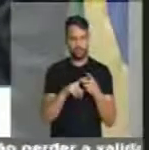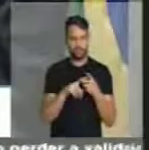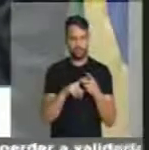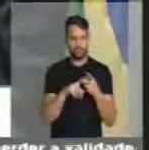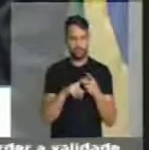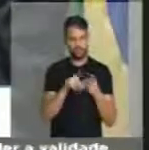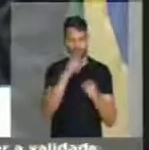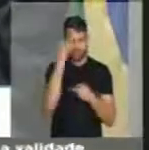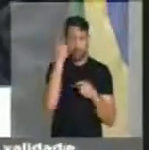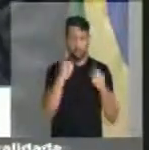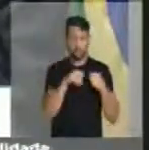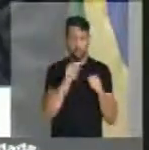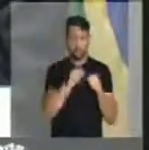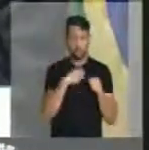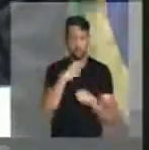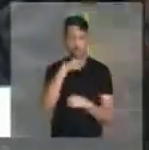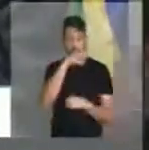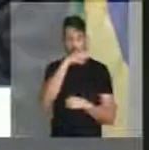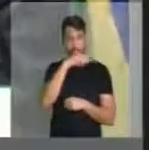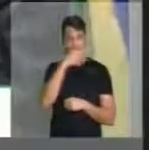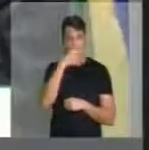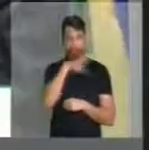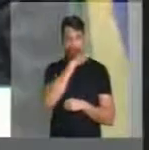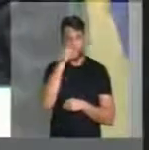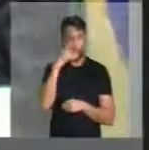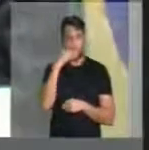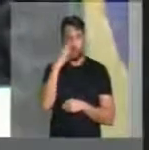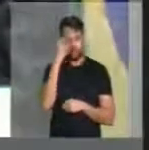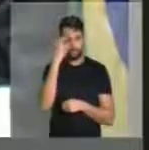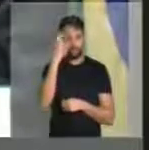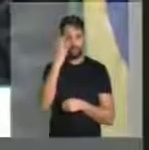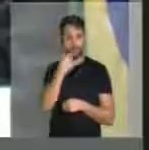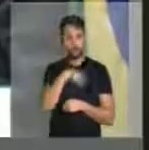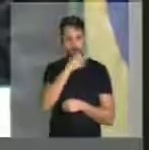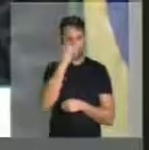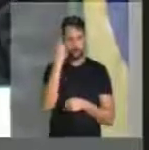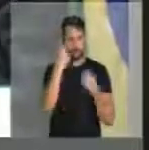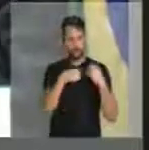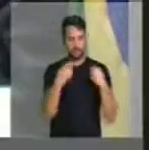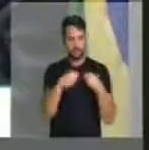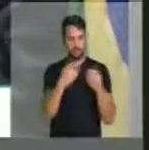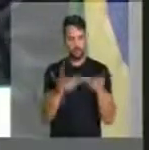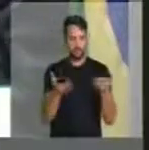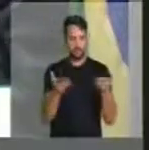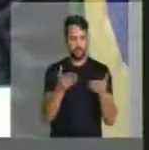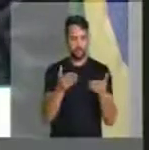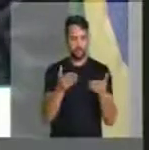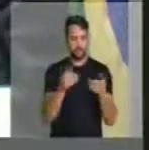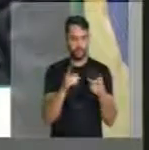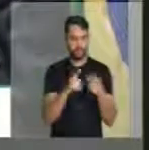Esse pessoal precisa amadurecer. Esse pessoal precisa ver